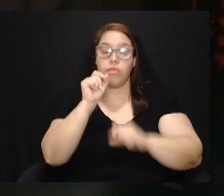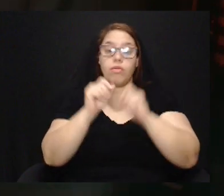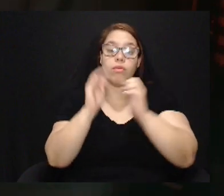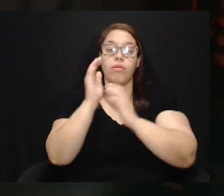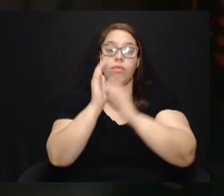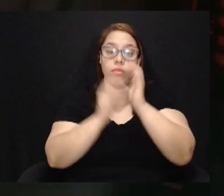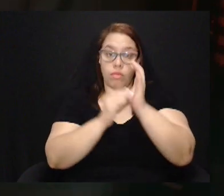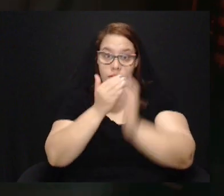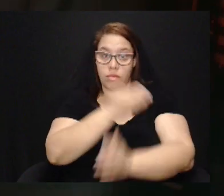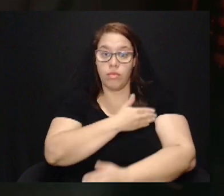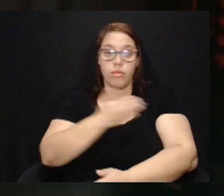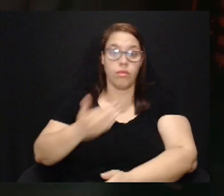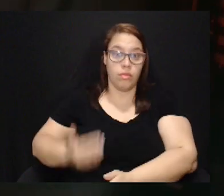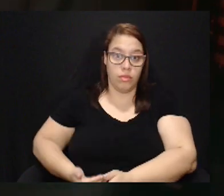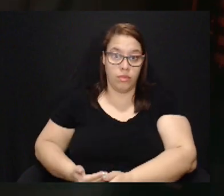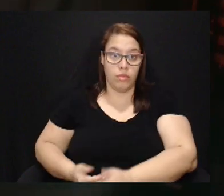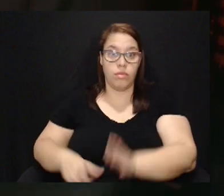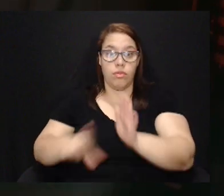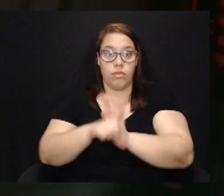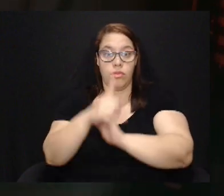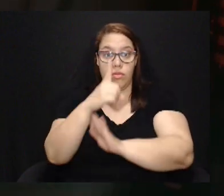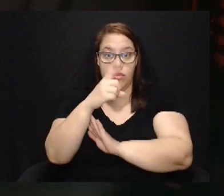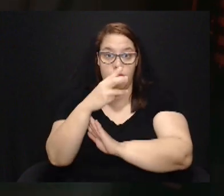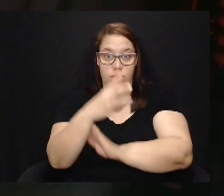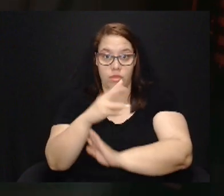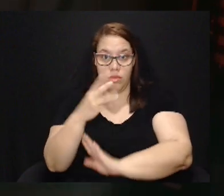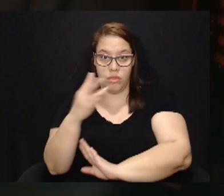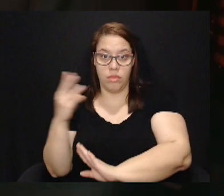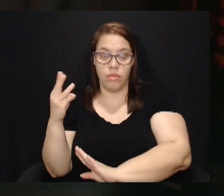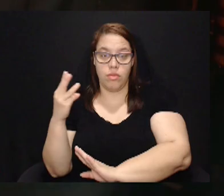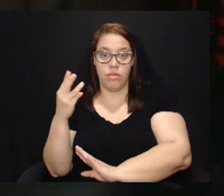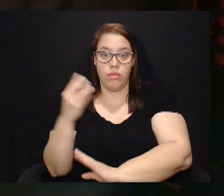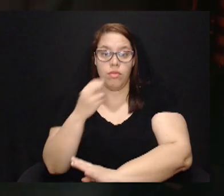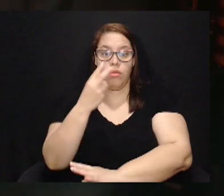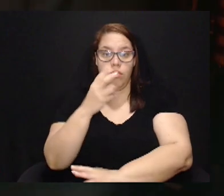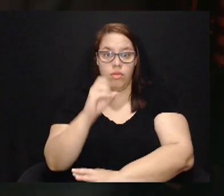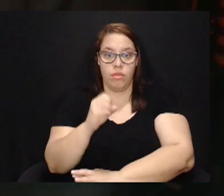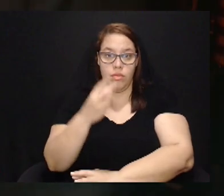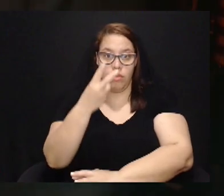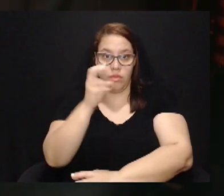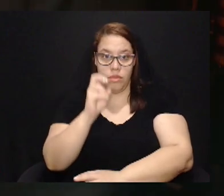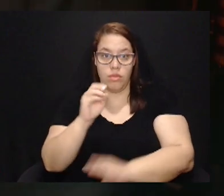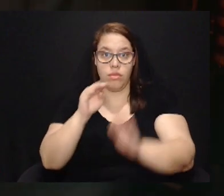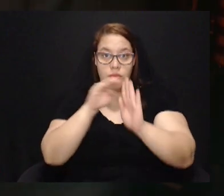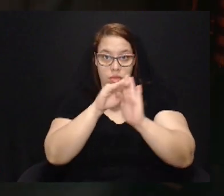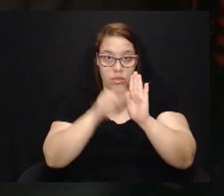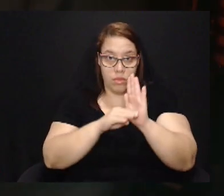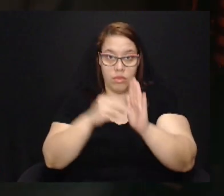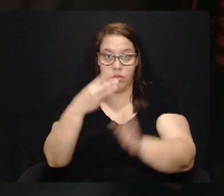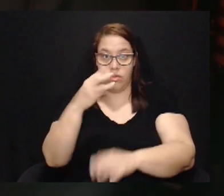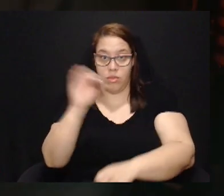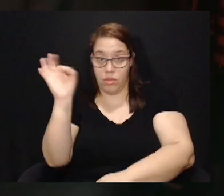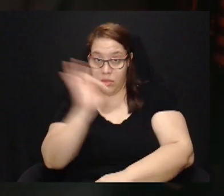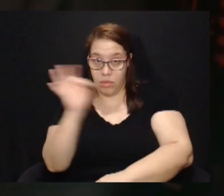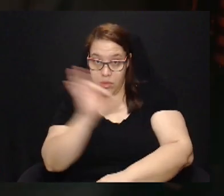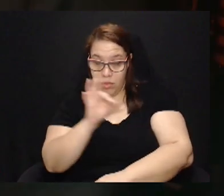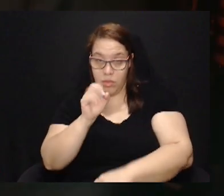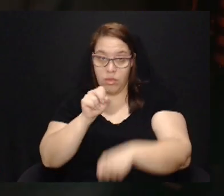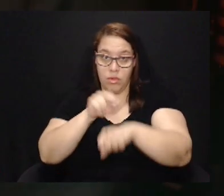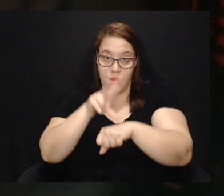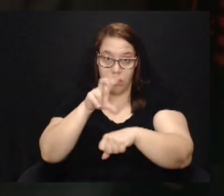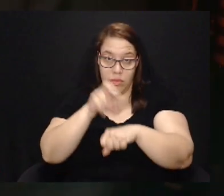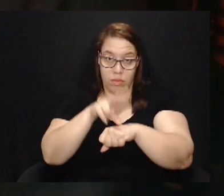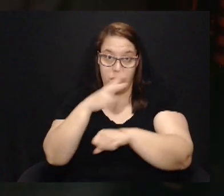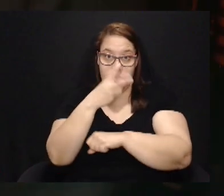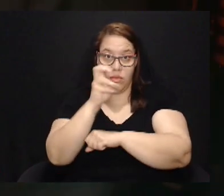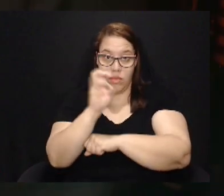O projeto de lei 133 de 2025, que cria a reserva de 30% das vagas, 25% para pessoas